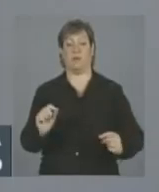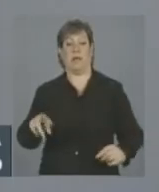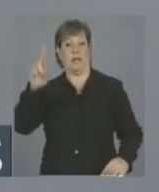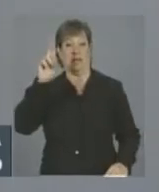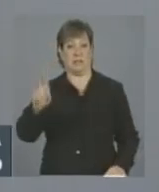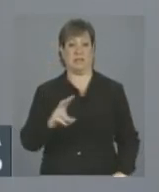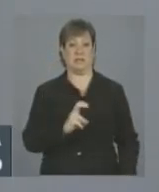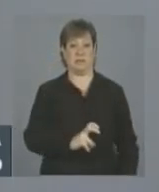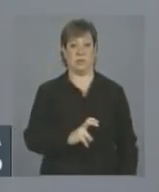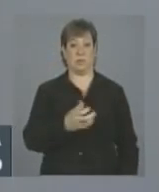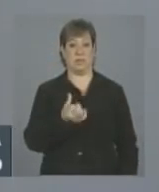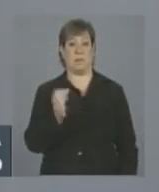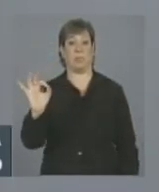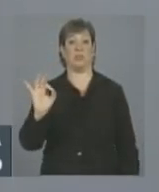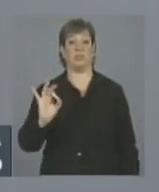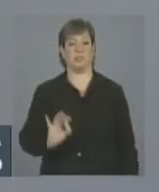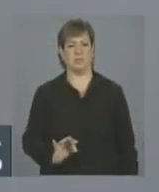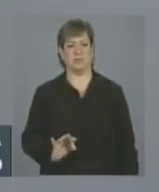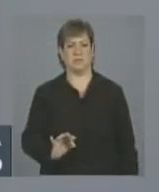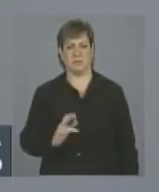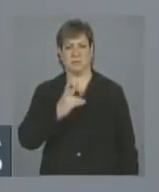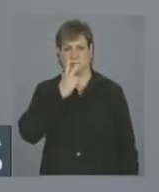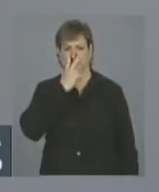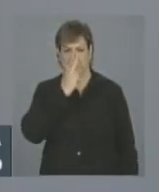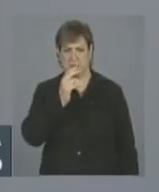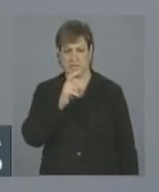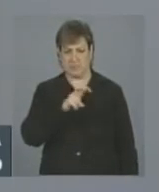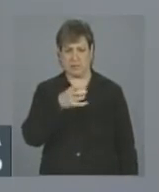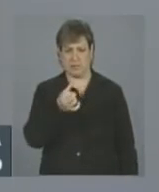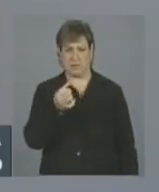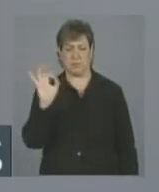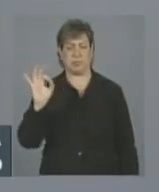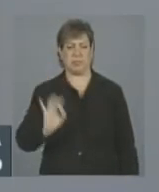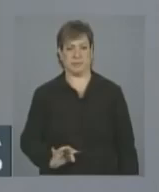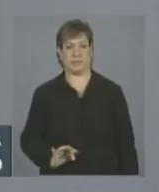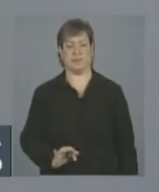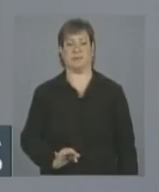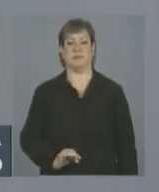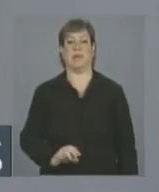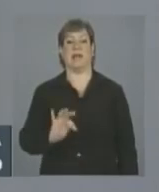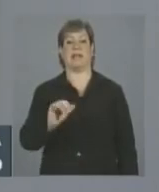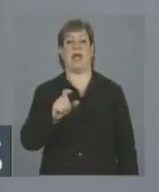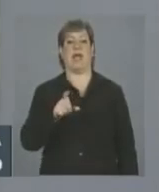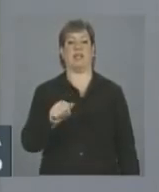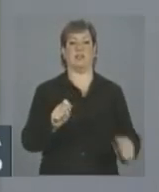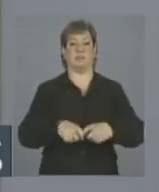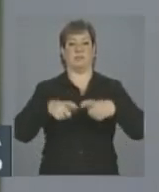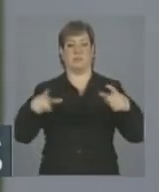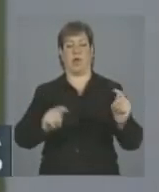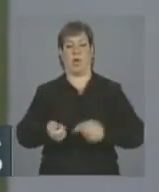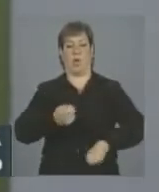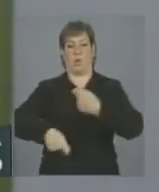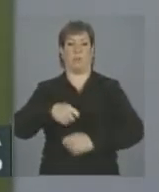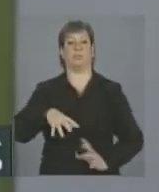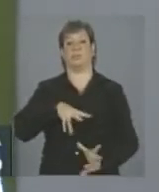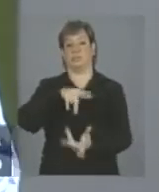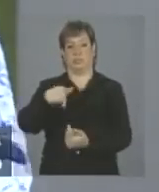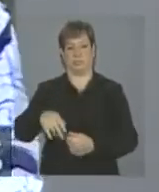por 56%, se não me falha a memória, da taxa de expansão da economia